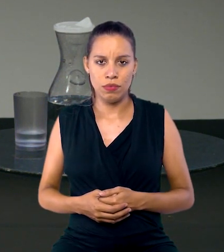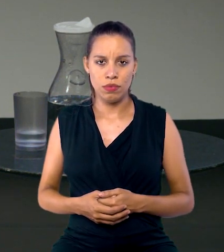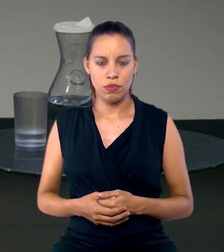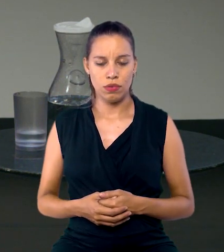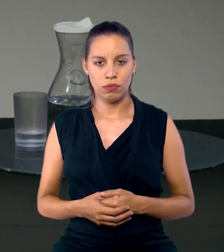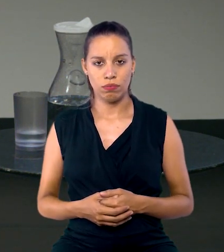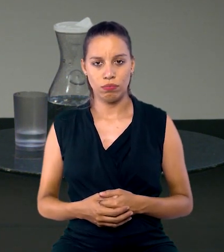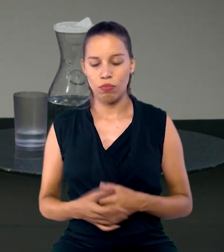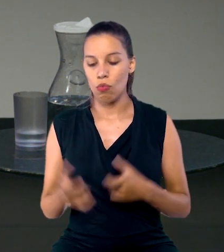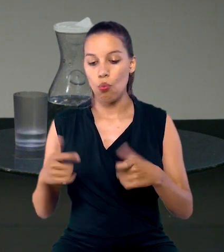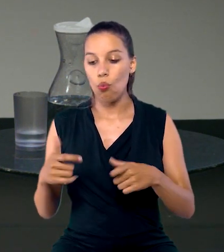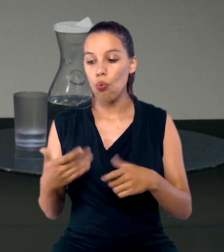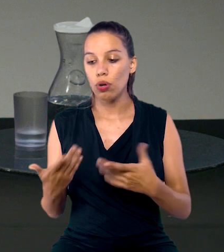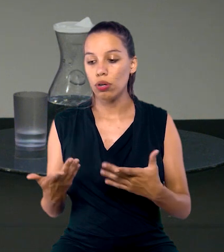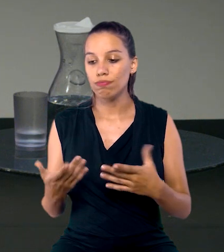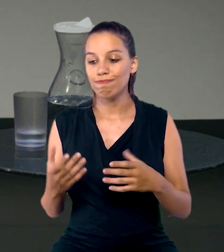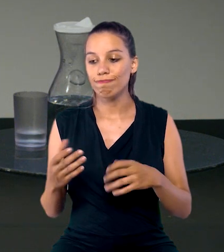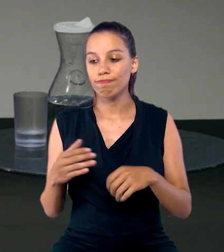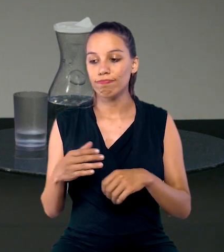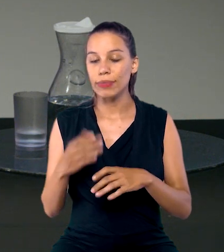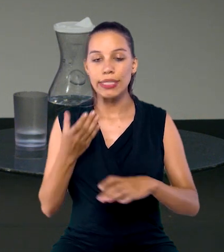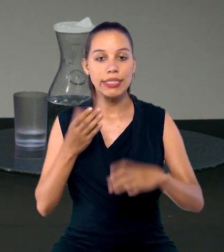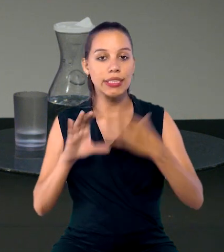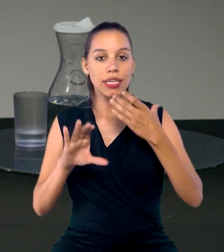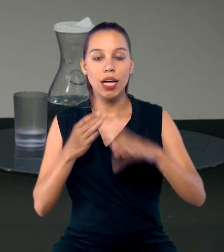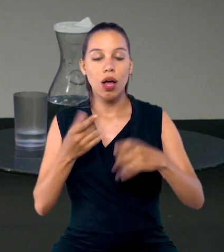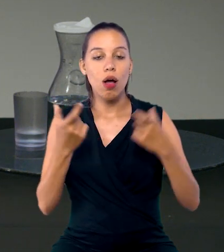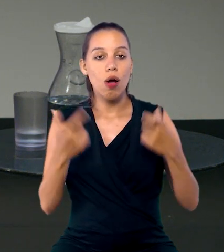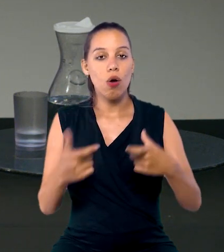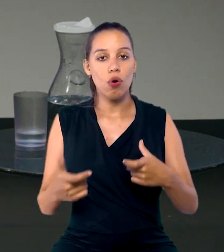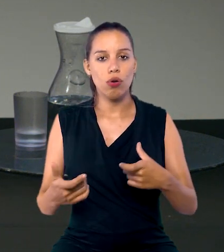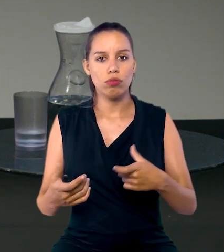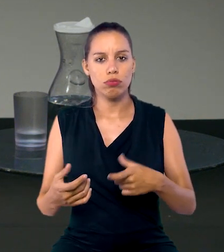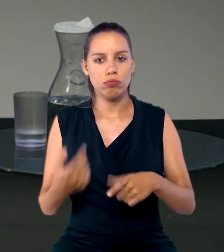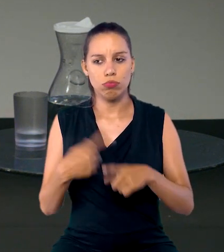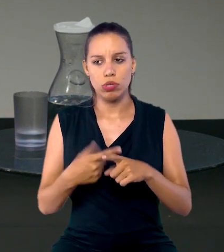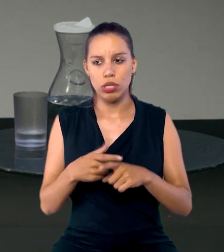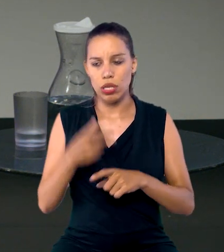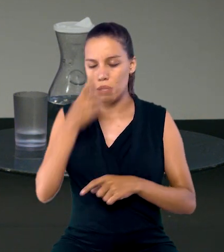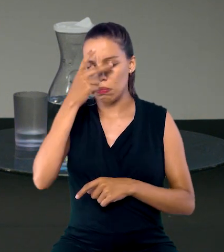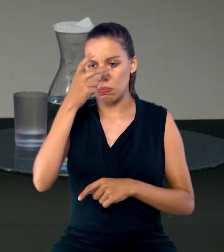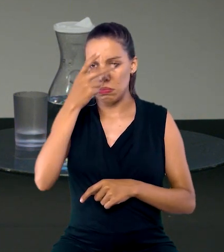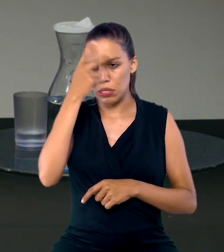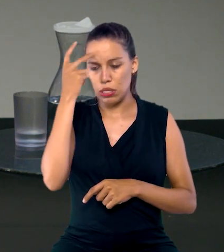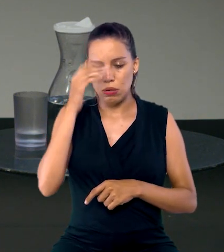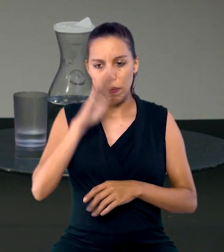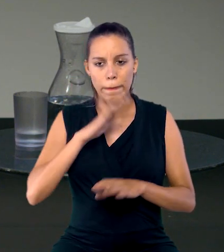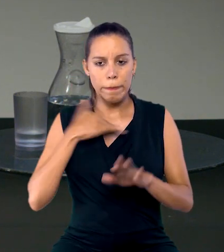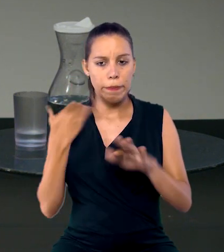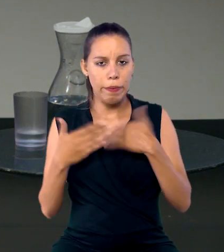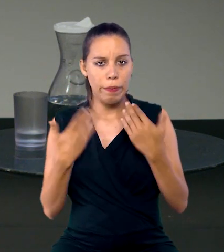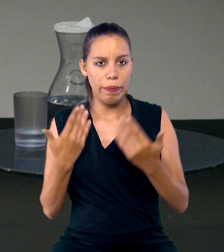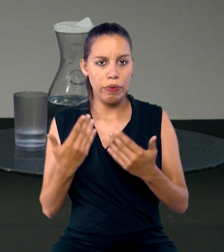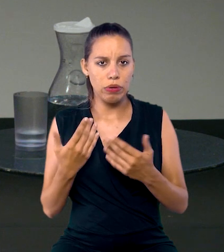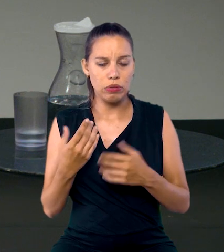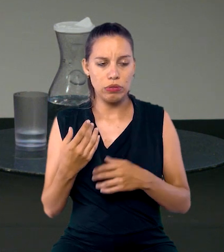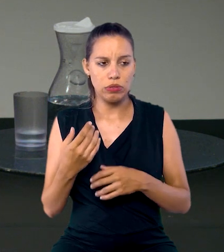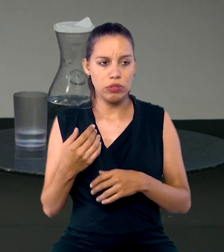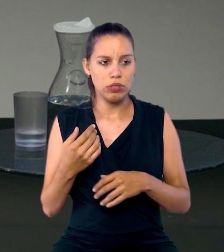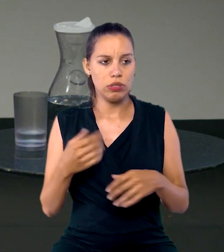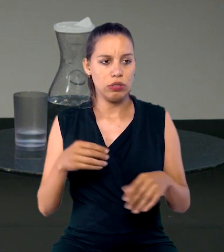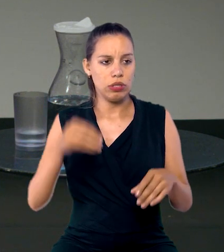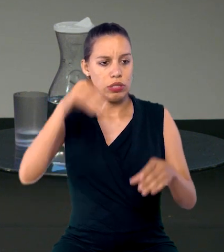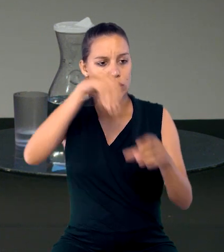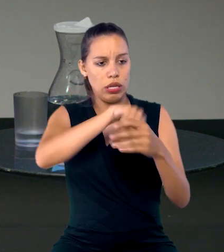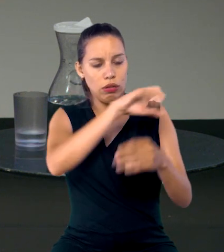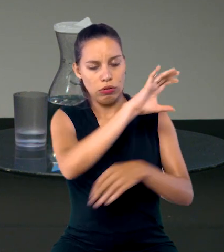onde está o canto, onde está... Eu ouço muito isso, porque se mata muito e se morre muito na